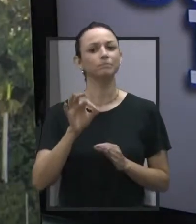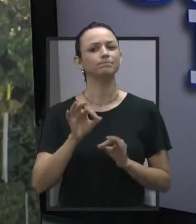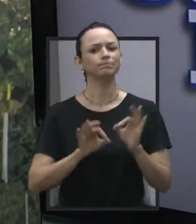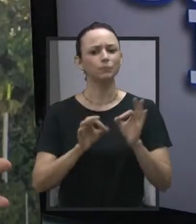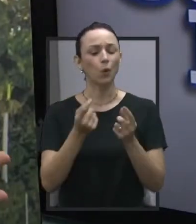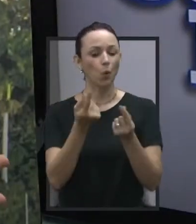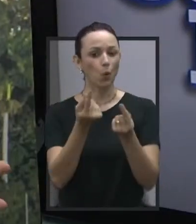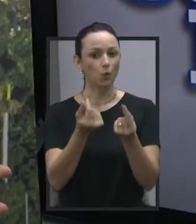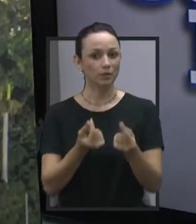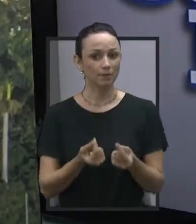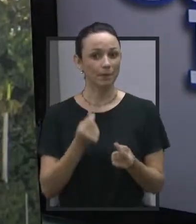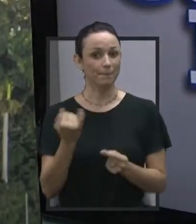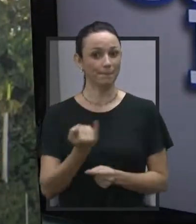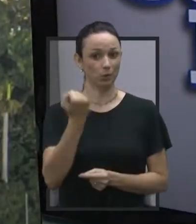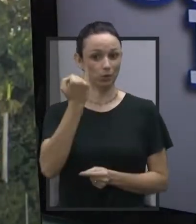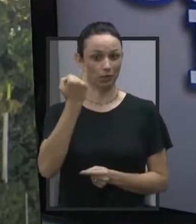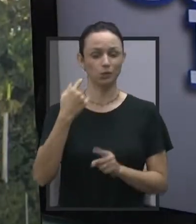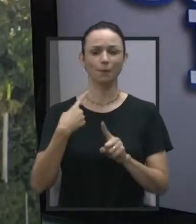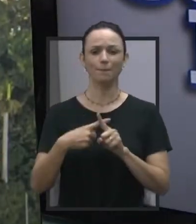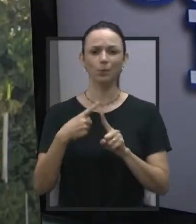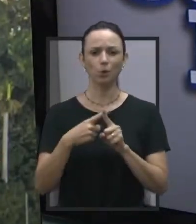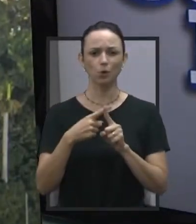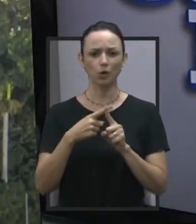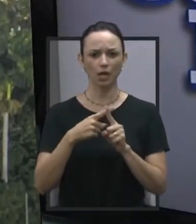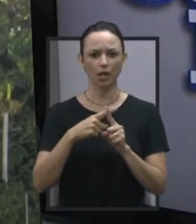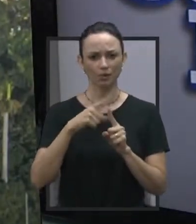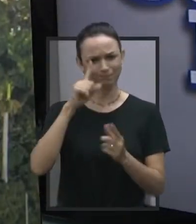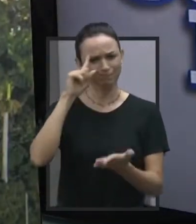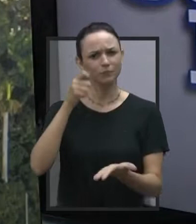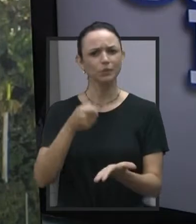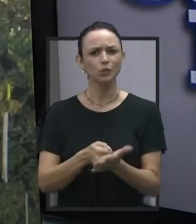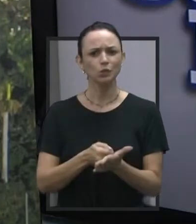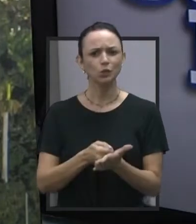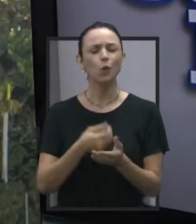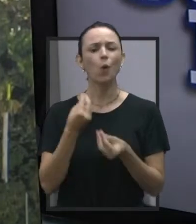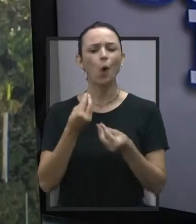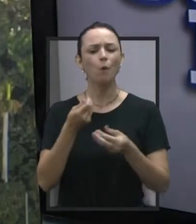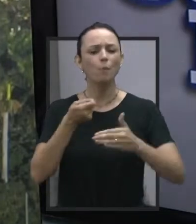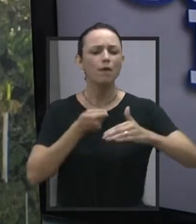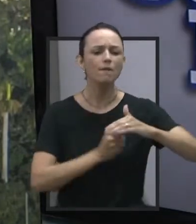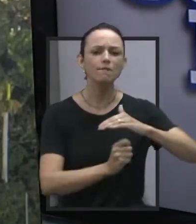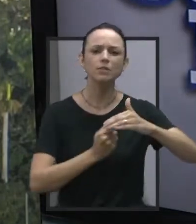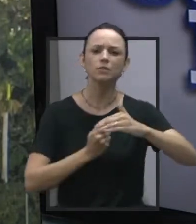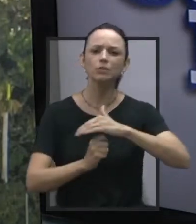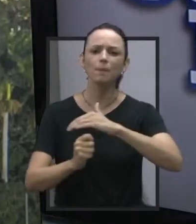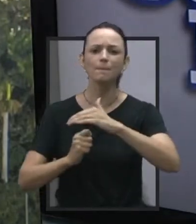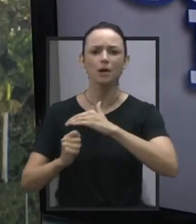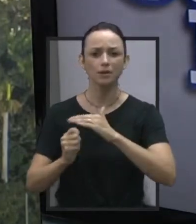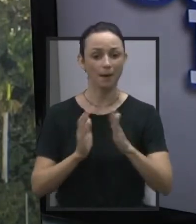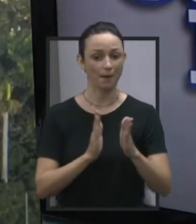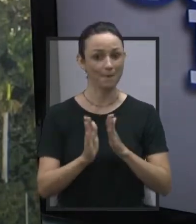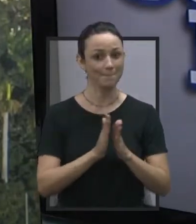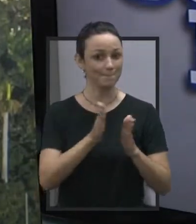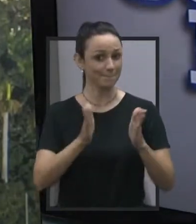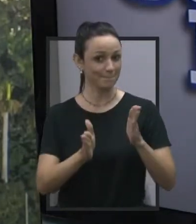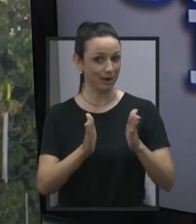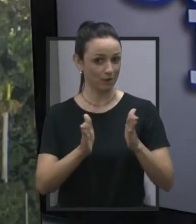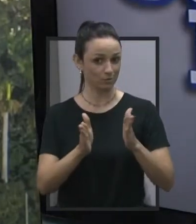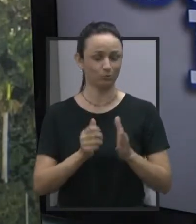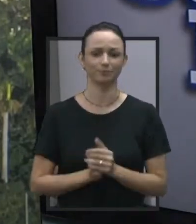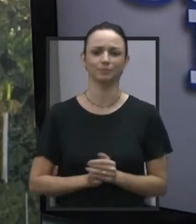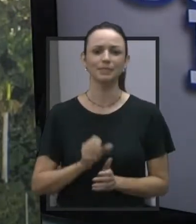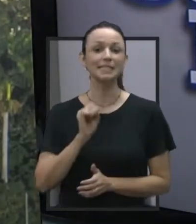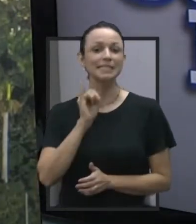orçamentária importantíssima, que define, por exemplo, os rumos dos investimentos da cidade a médio prazo. Por